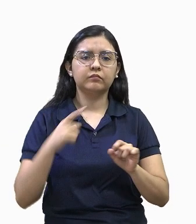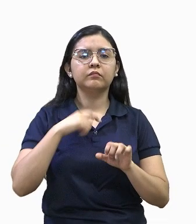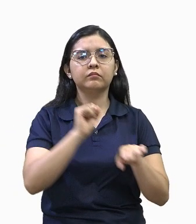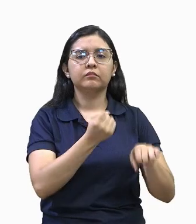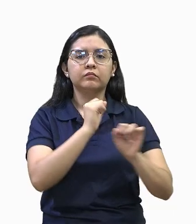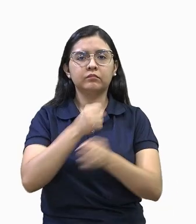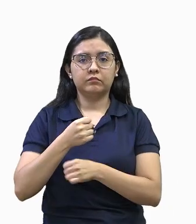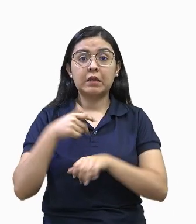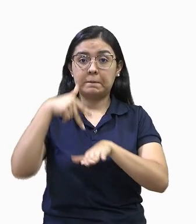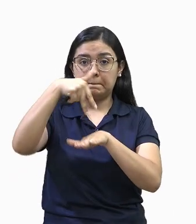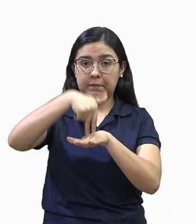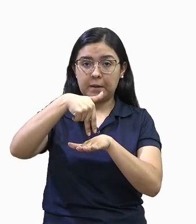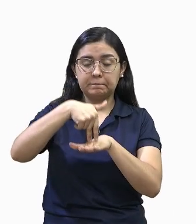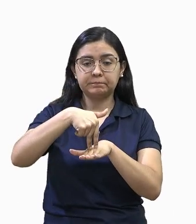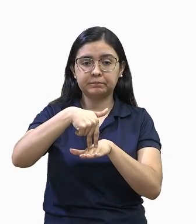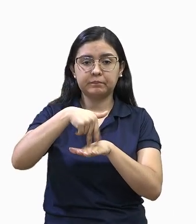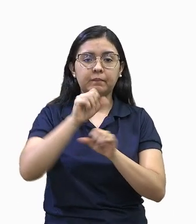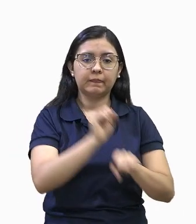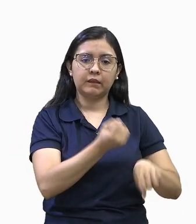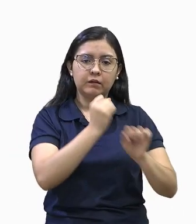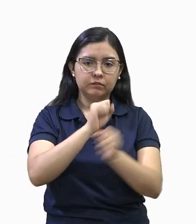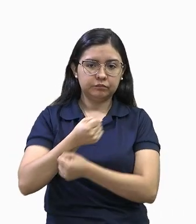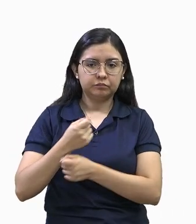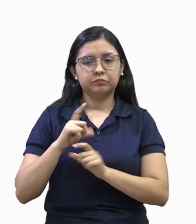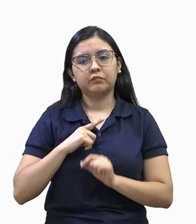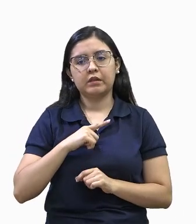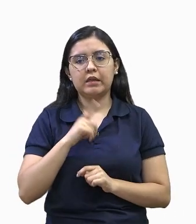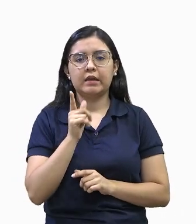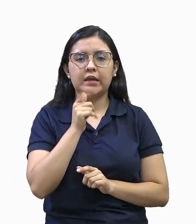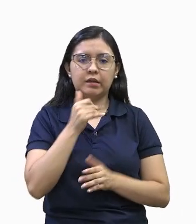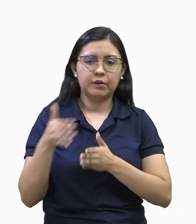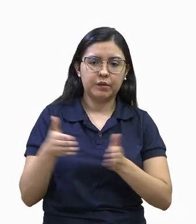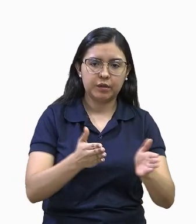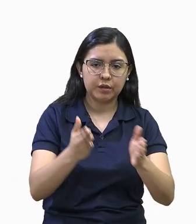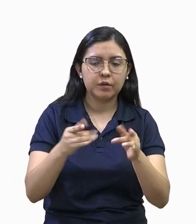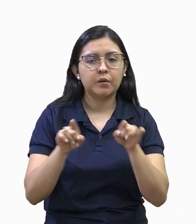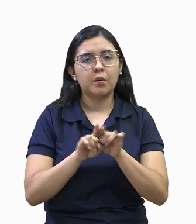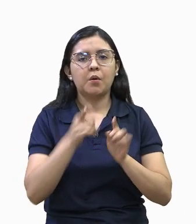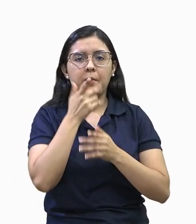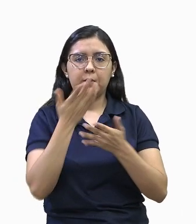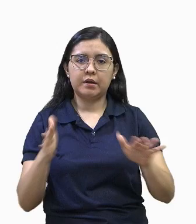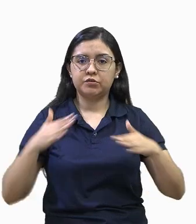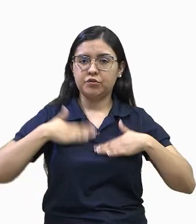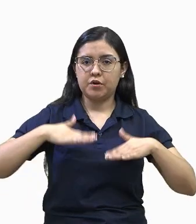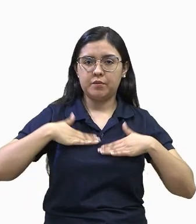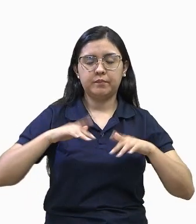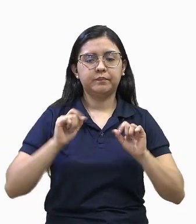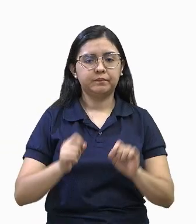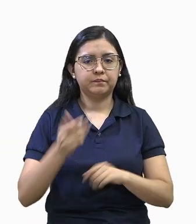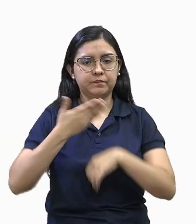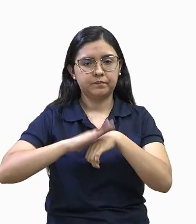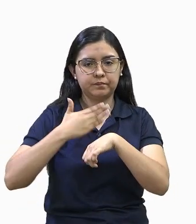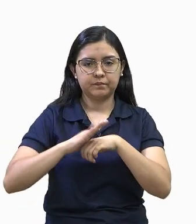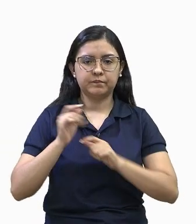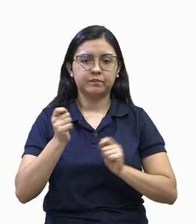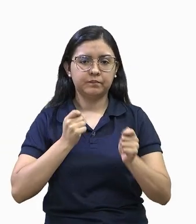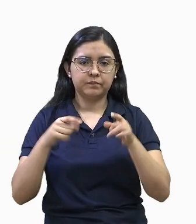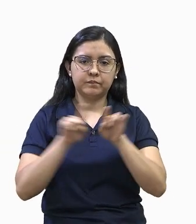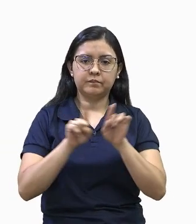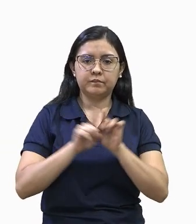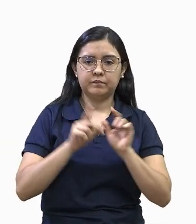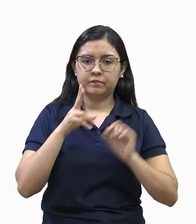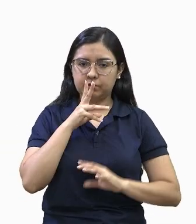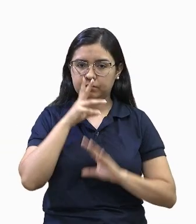em pé sobre uma prancha em rios, lagos ou mares calmos. Trabalha o equilíbrio corporal, força nos